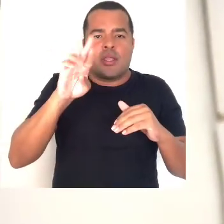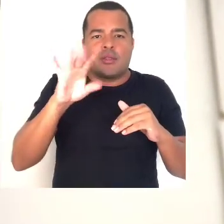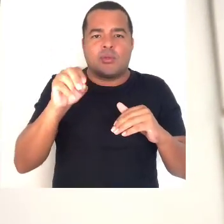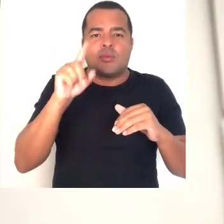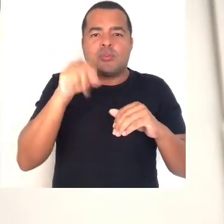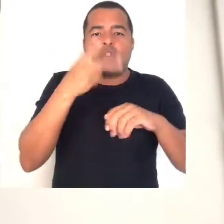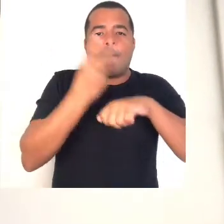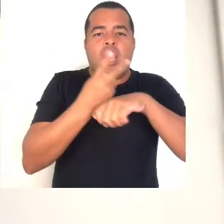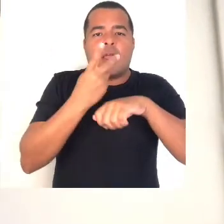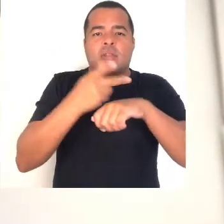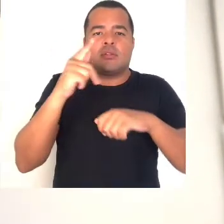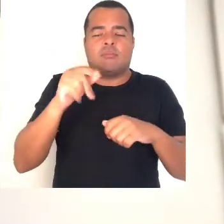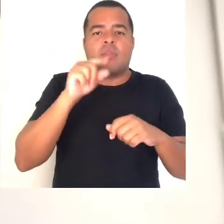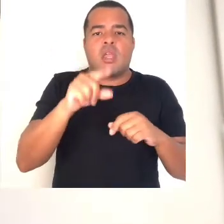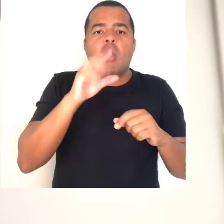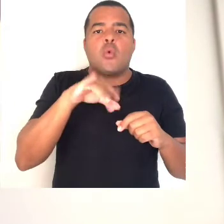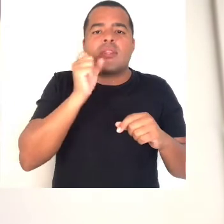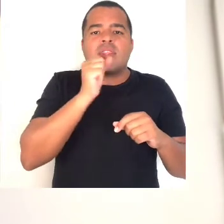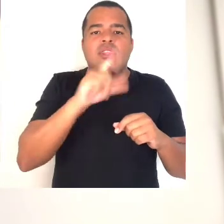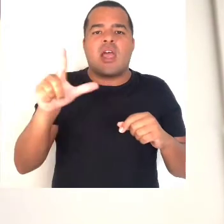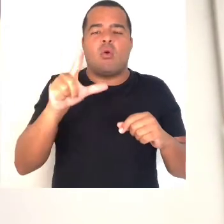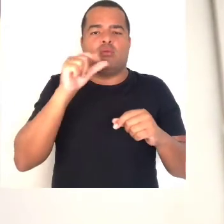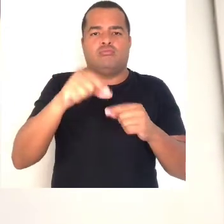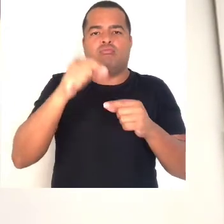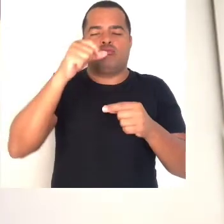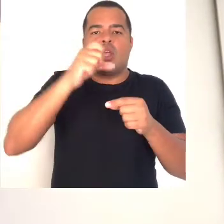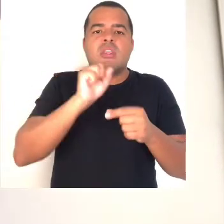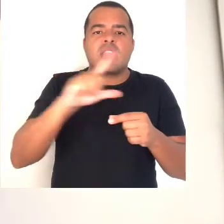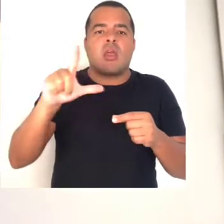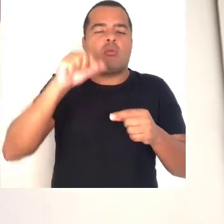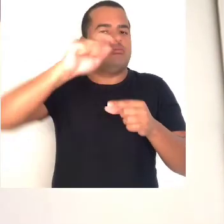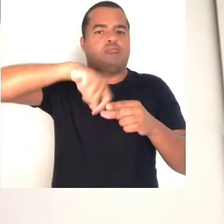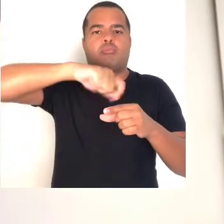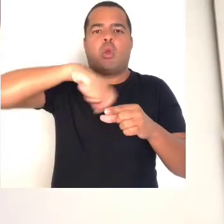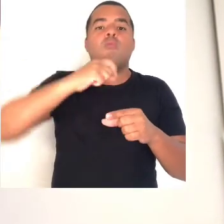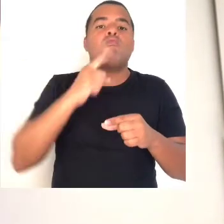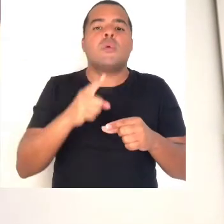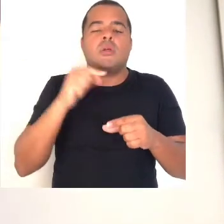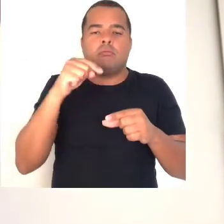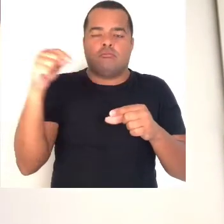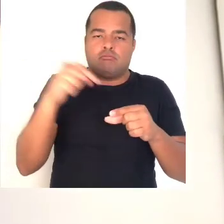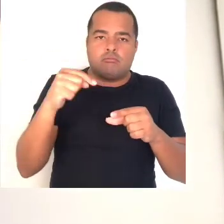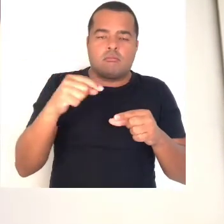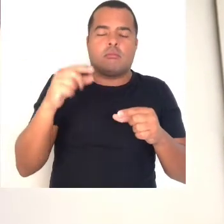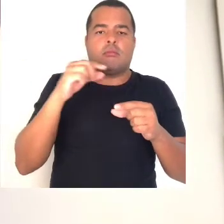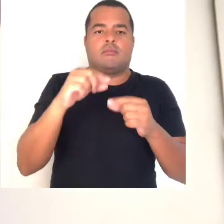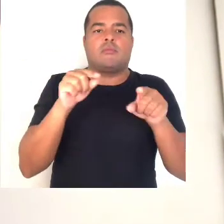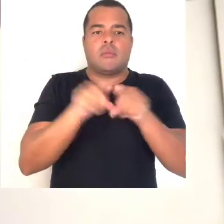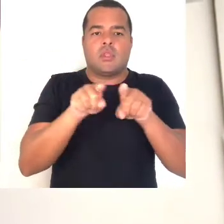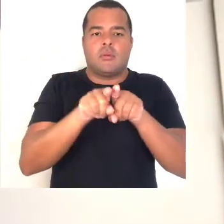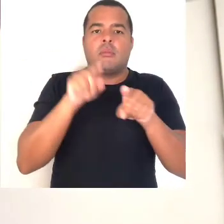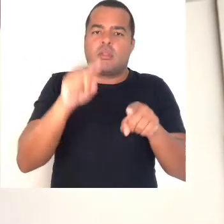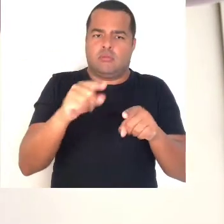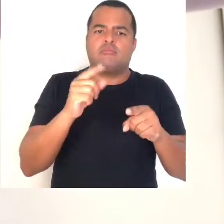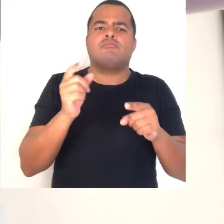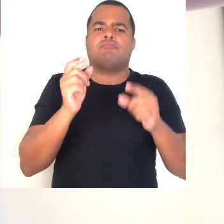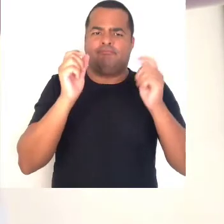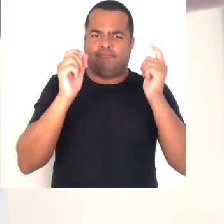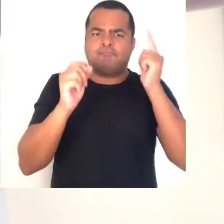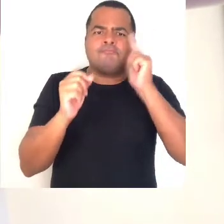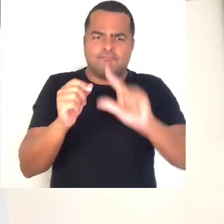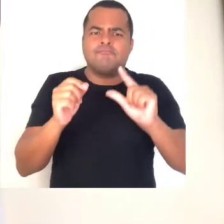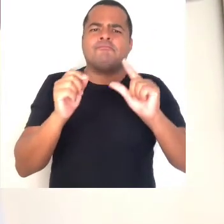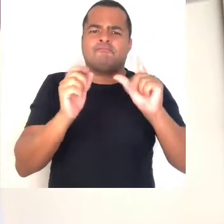aqui. Esse precipitado branco, ele é o cloreto de prata. E ele é um sal insolúvel, certo? Ele é um sal